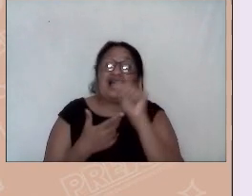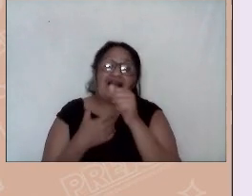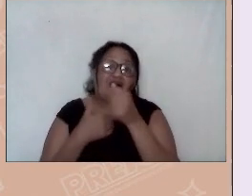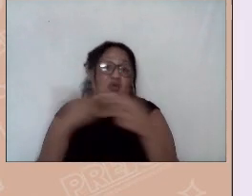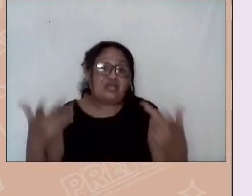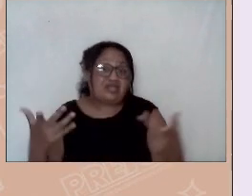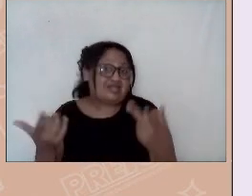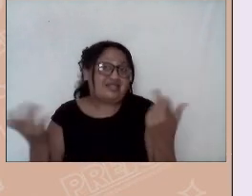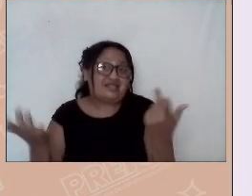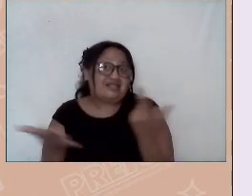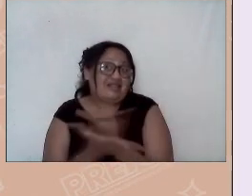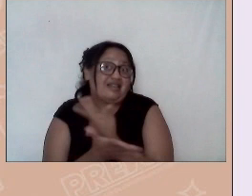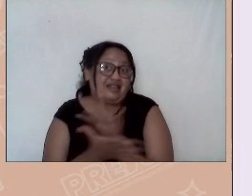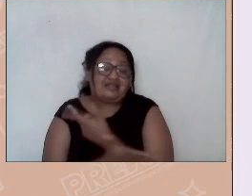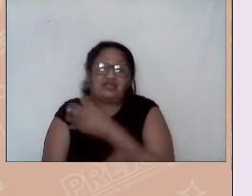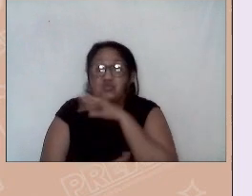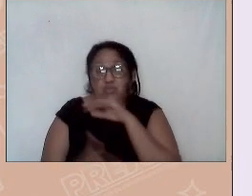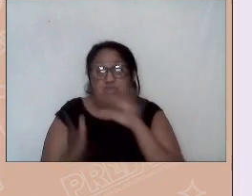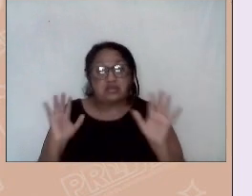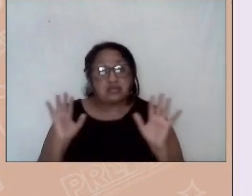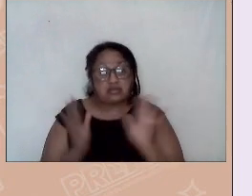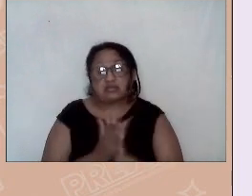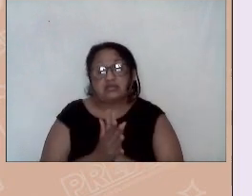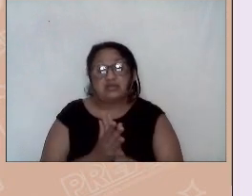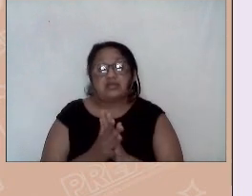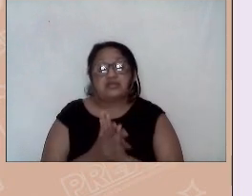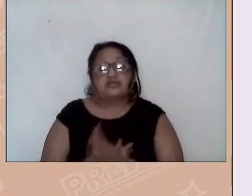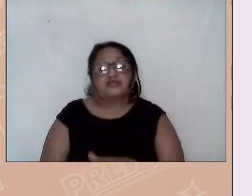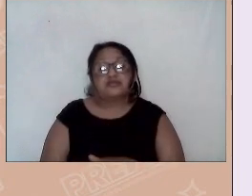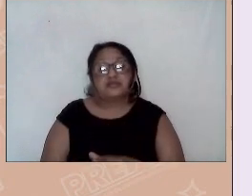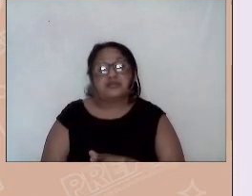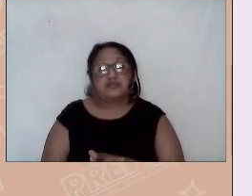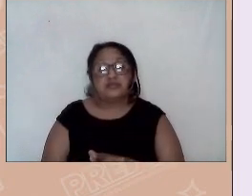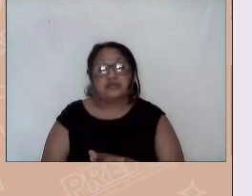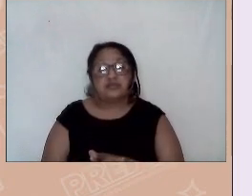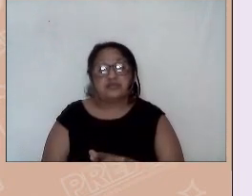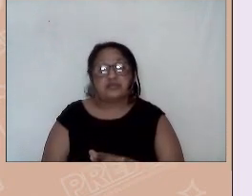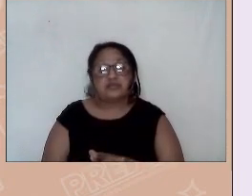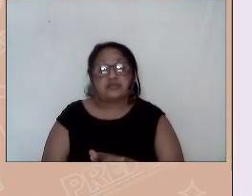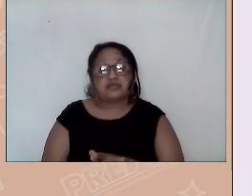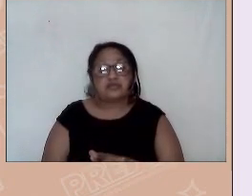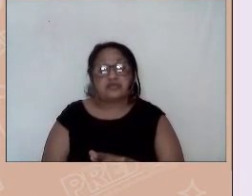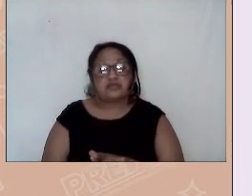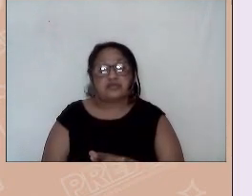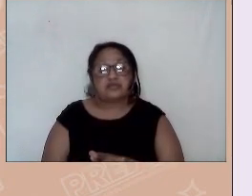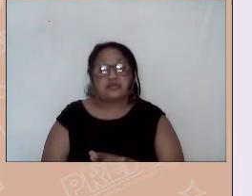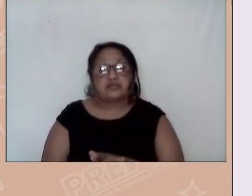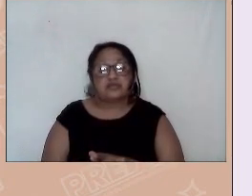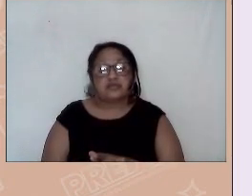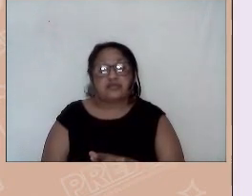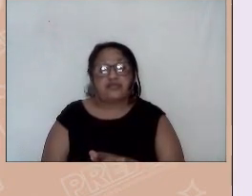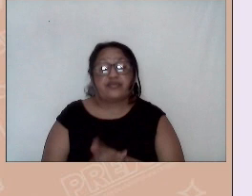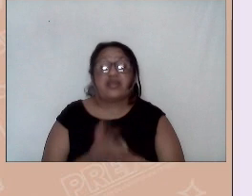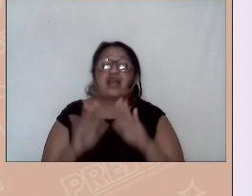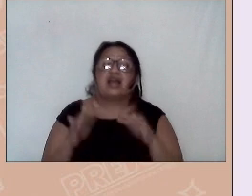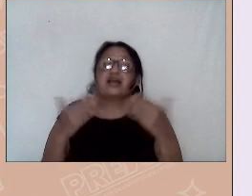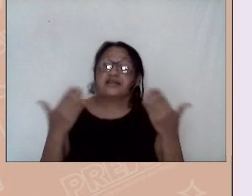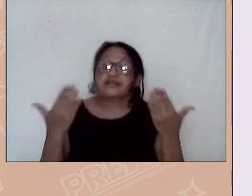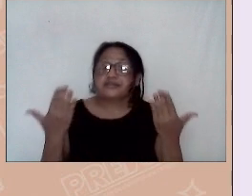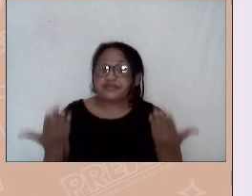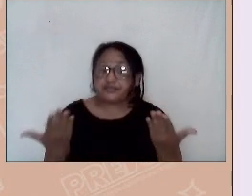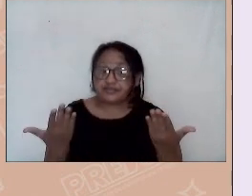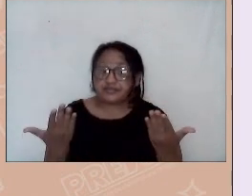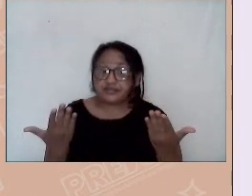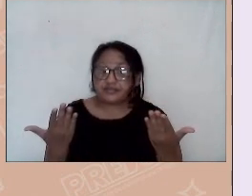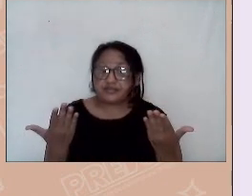atividade perversa uma coisa ruim presenting myself specifically as a security breaker e aí essa